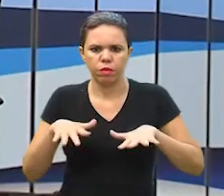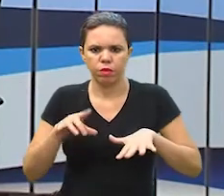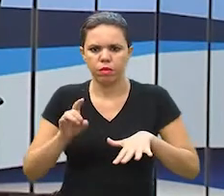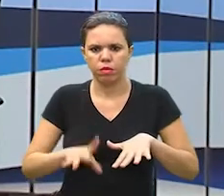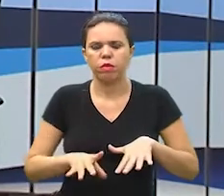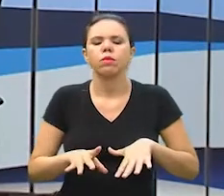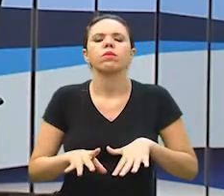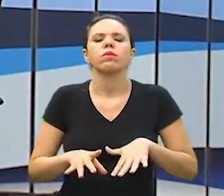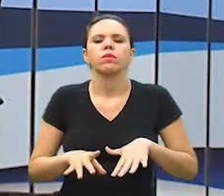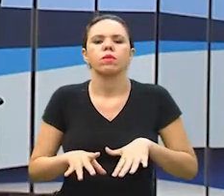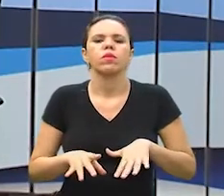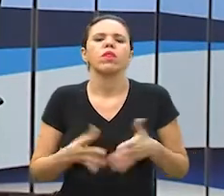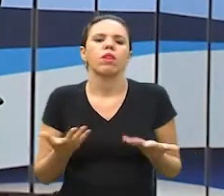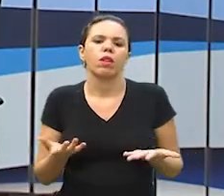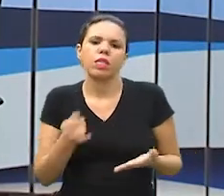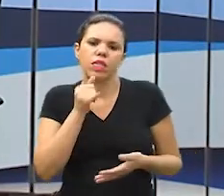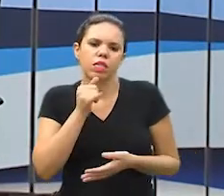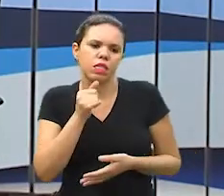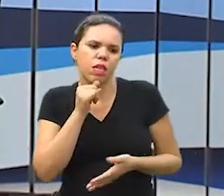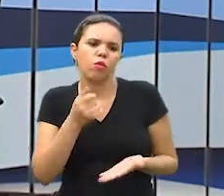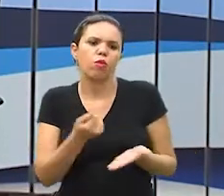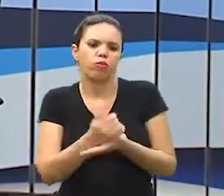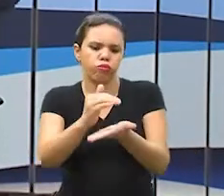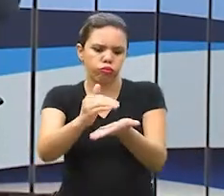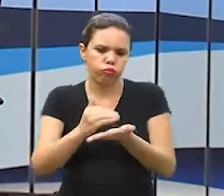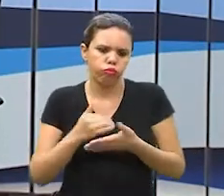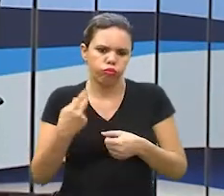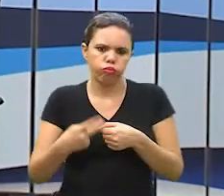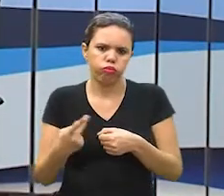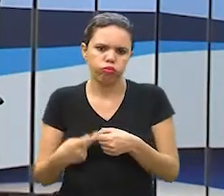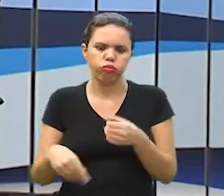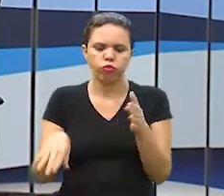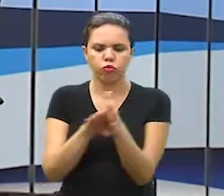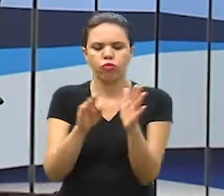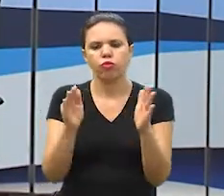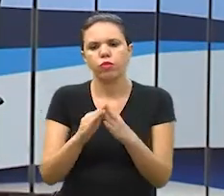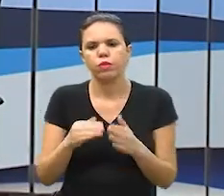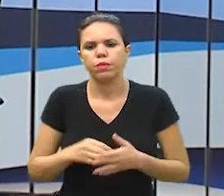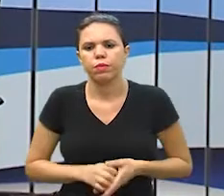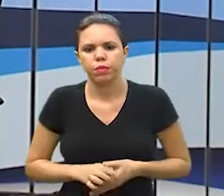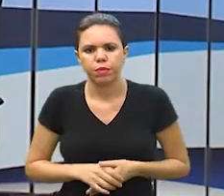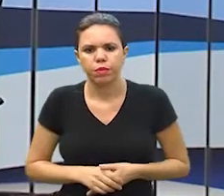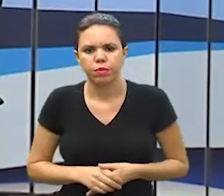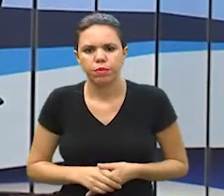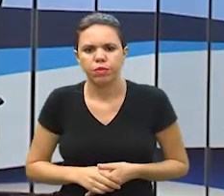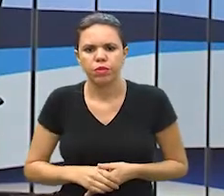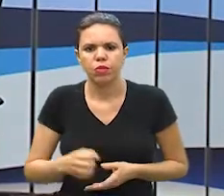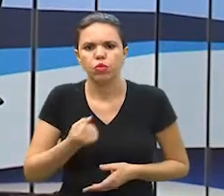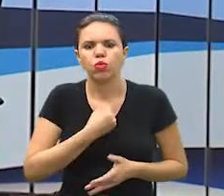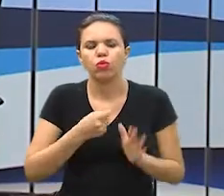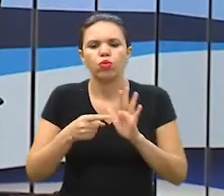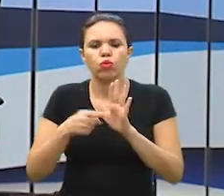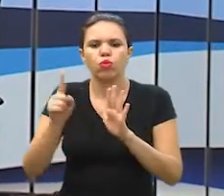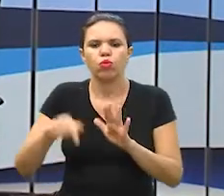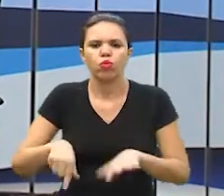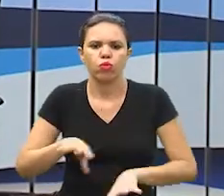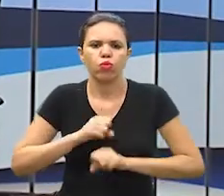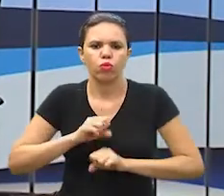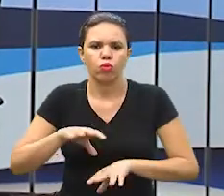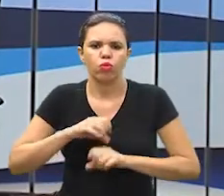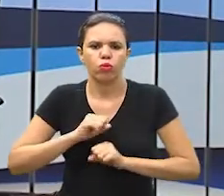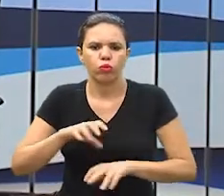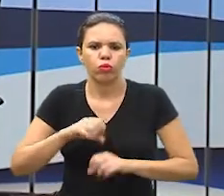somente o delivery funcionando. E quando você pede o produto, ele vai até a sua casa, só que os números mostram que as